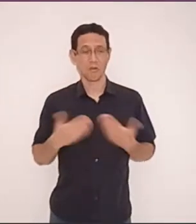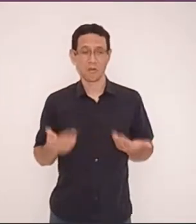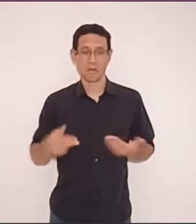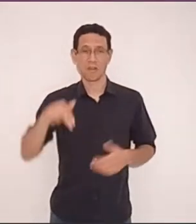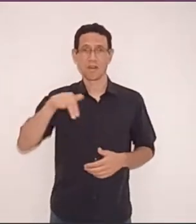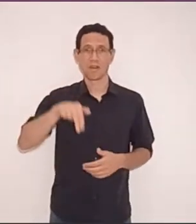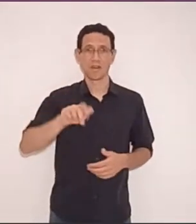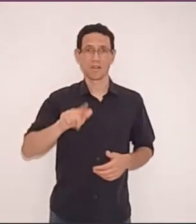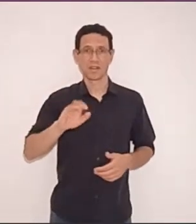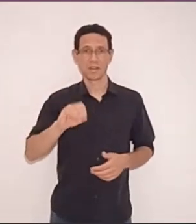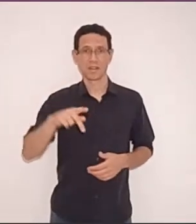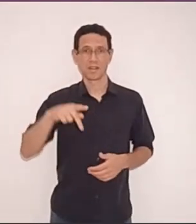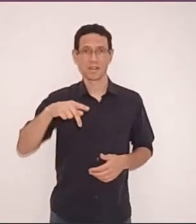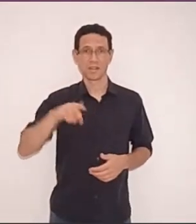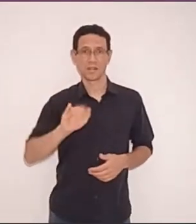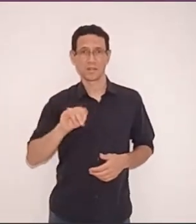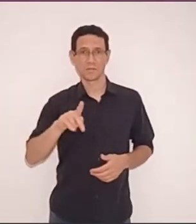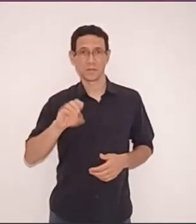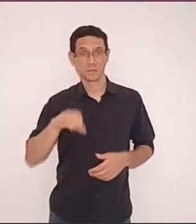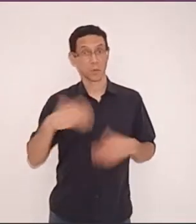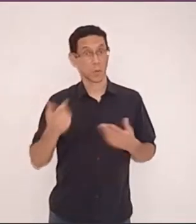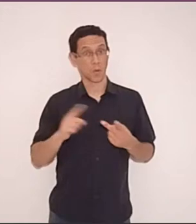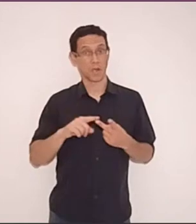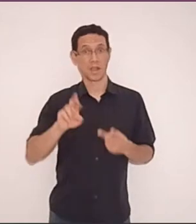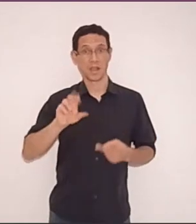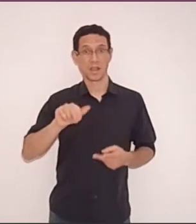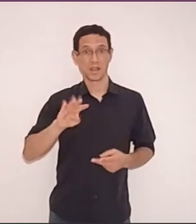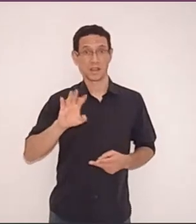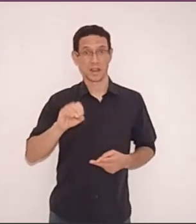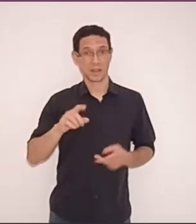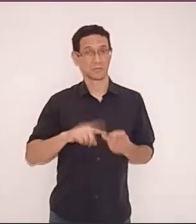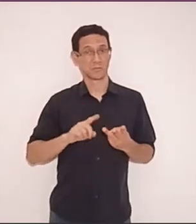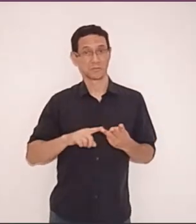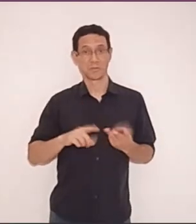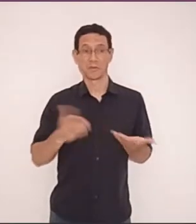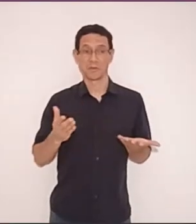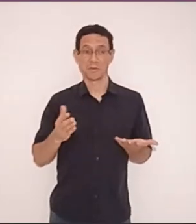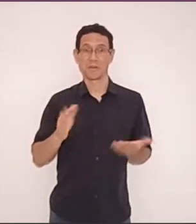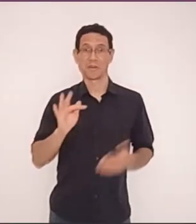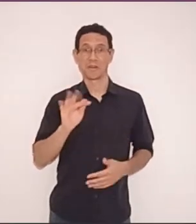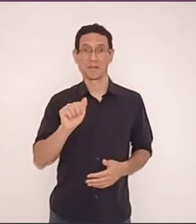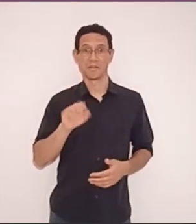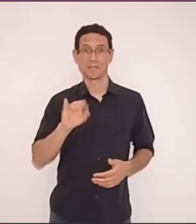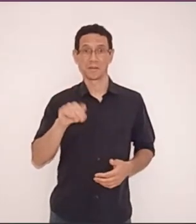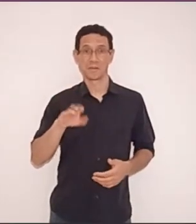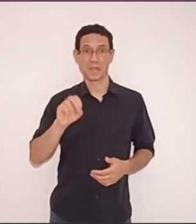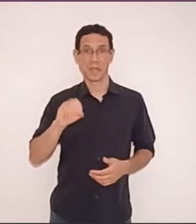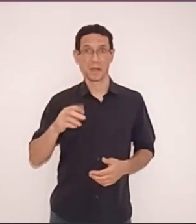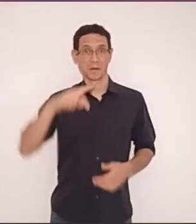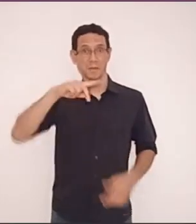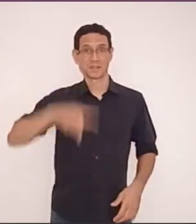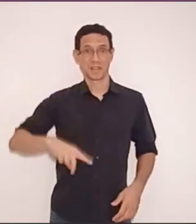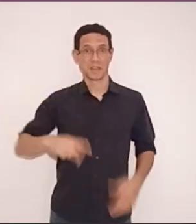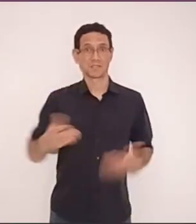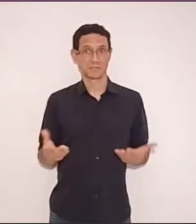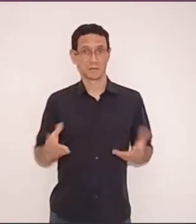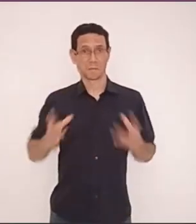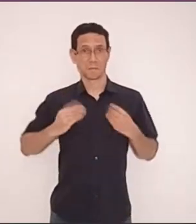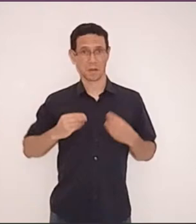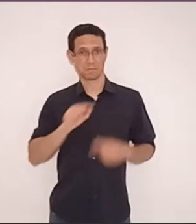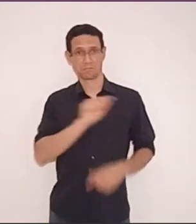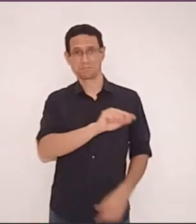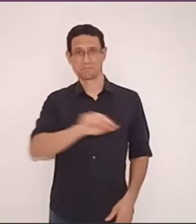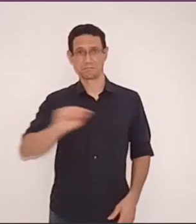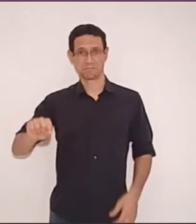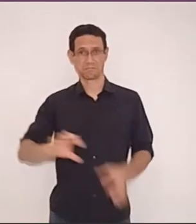poderia ser presidente o Renato mas ele a gente tá Viana Maranhão Presidente seria sensacional porque se fosse comédia que todo